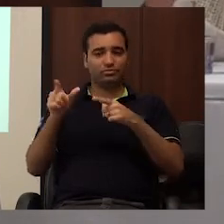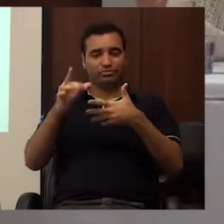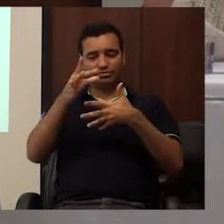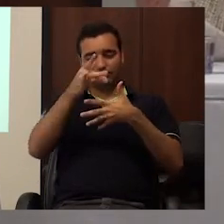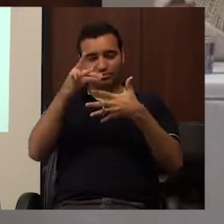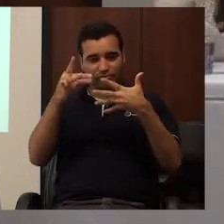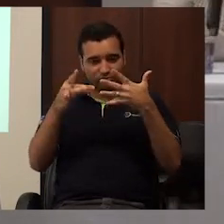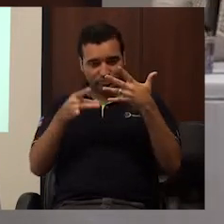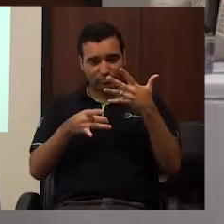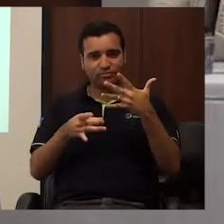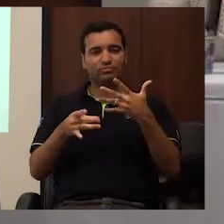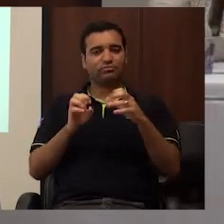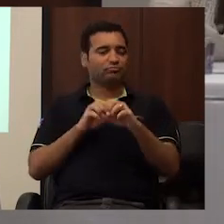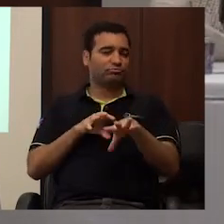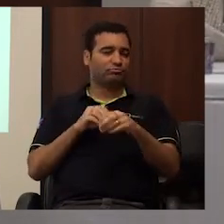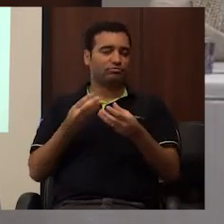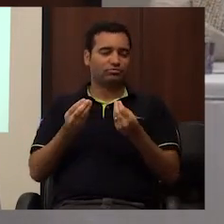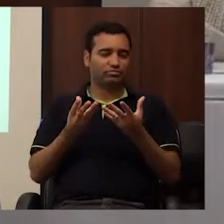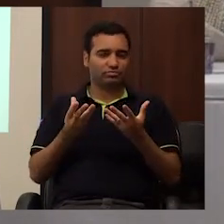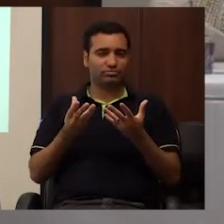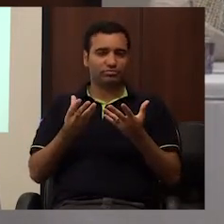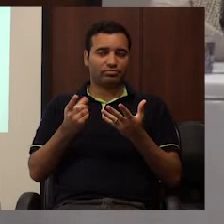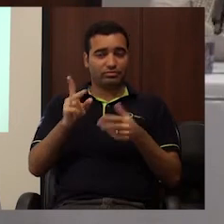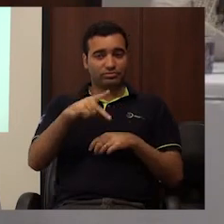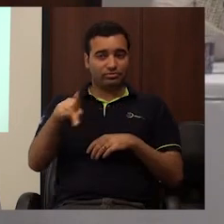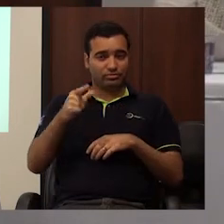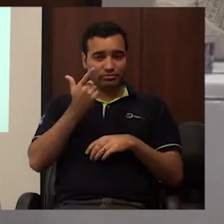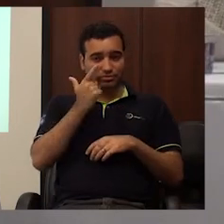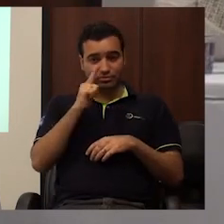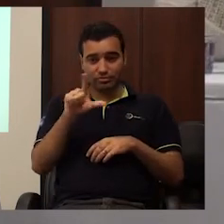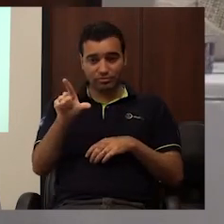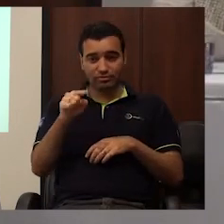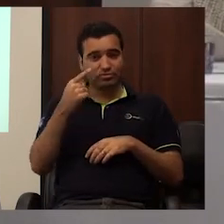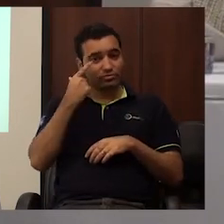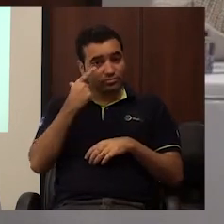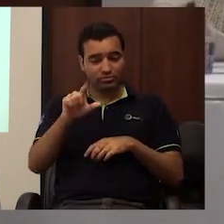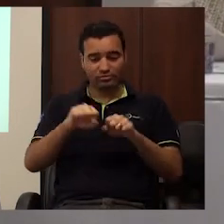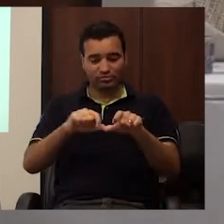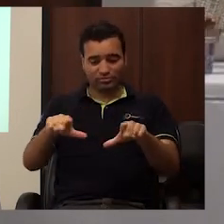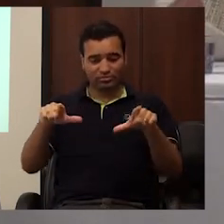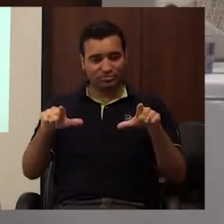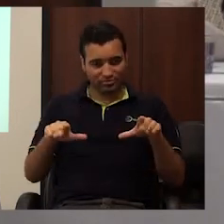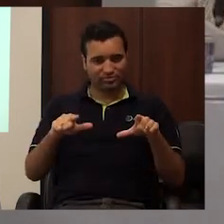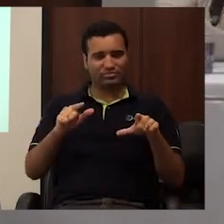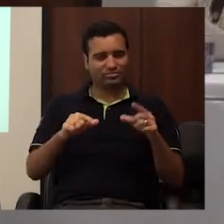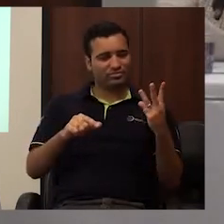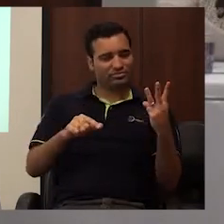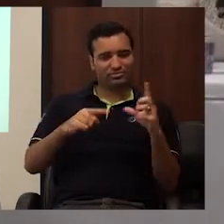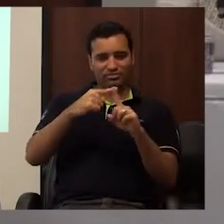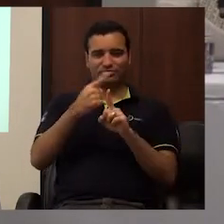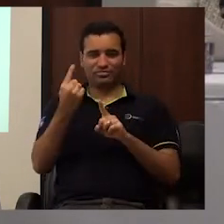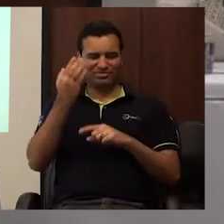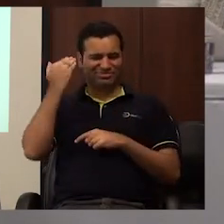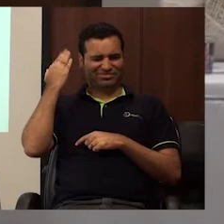disciplinas didáticas e tal, para que o professor pudesse ser licenciado. É aquele modelo 3 em 1 antigo e